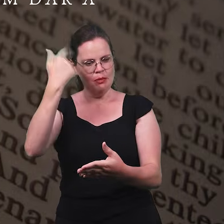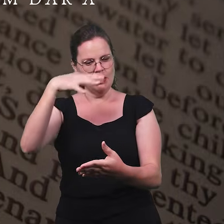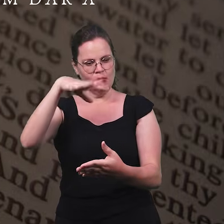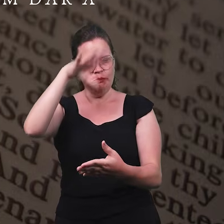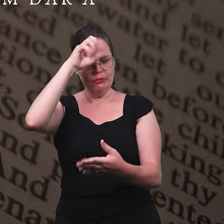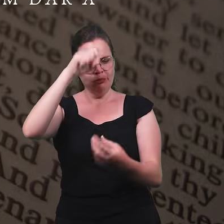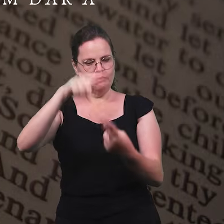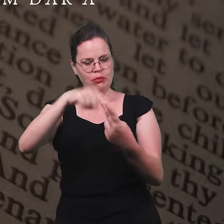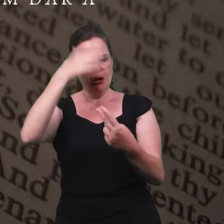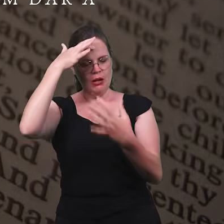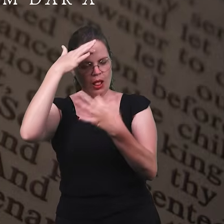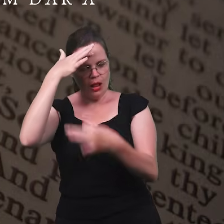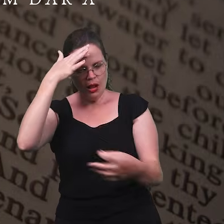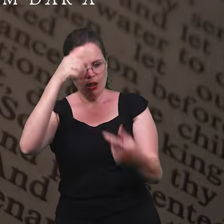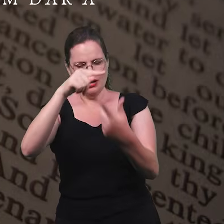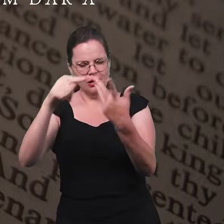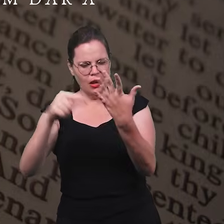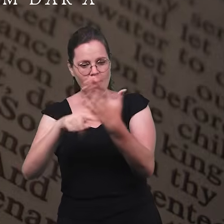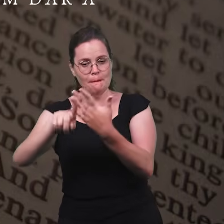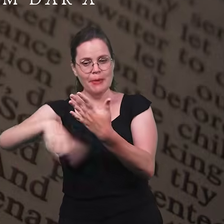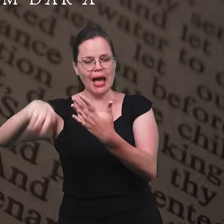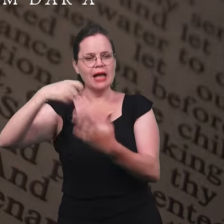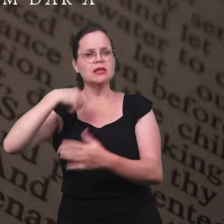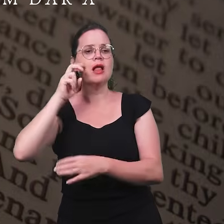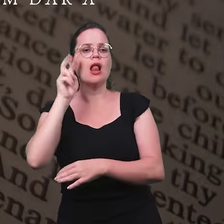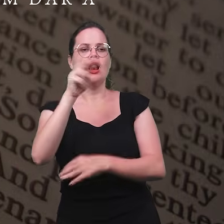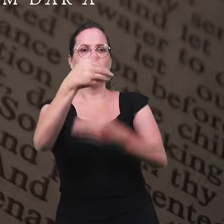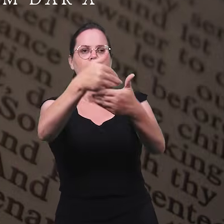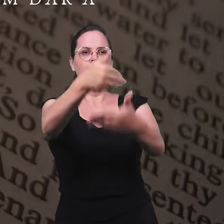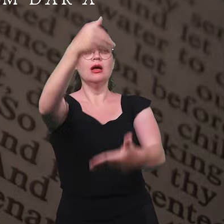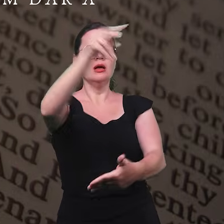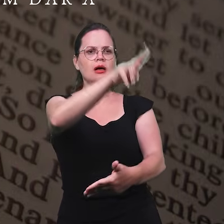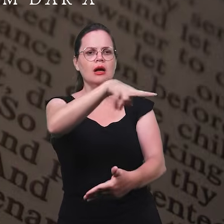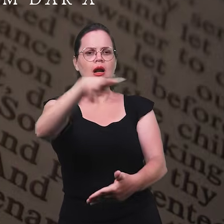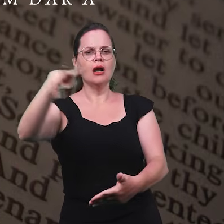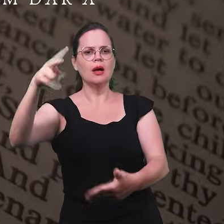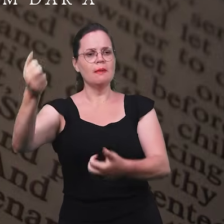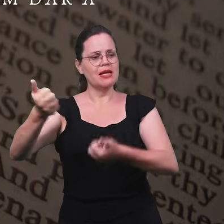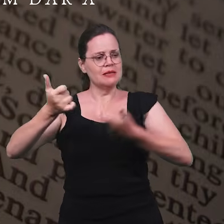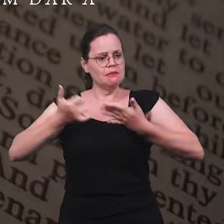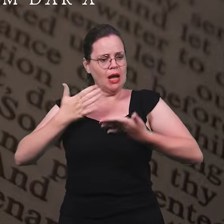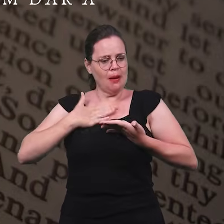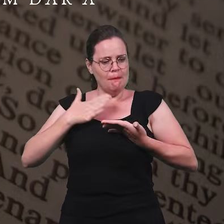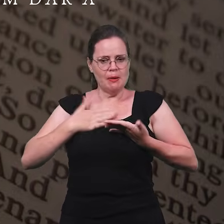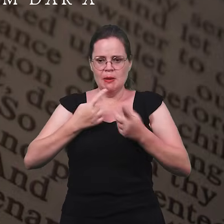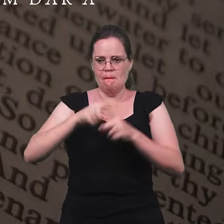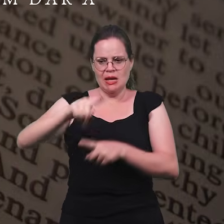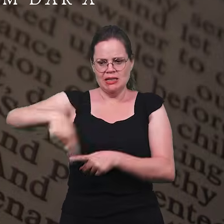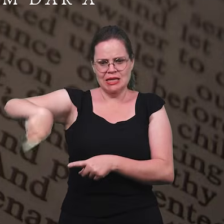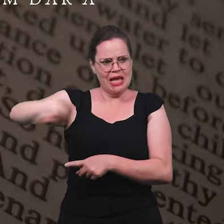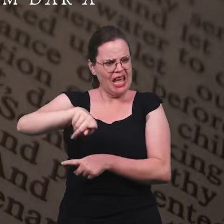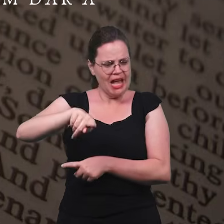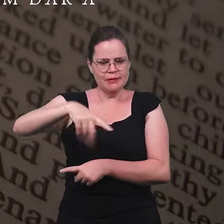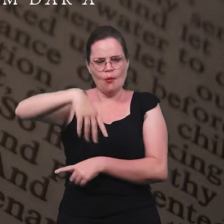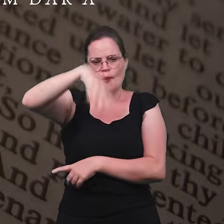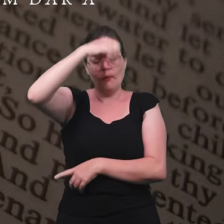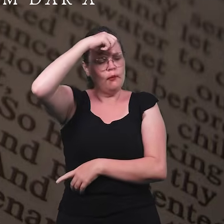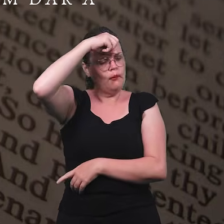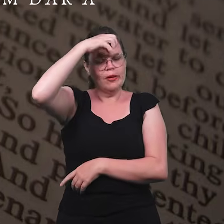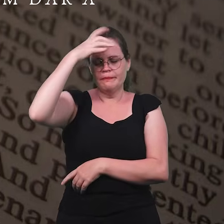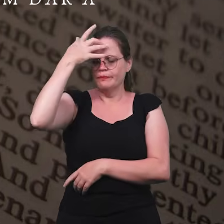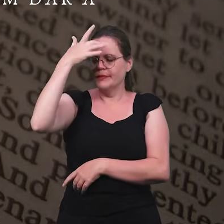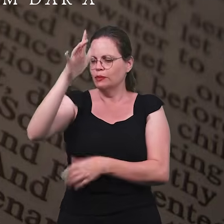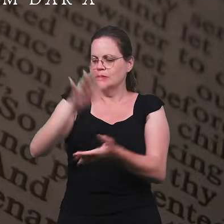os astrólogos para lerem essa escritura e me fazerem saber a sua interpretação, mas não puderam